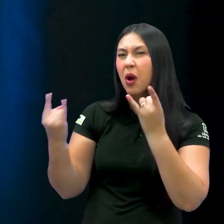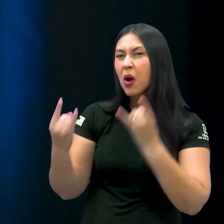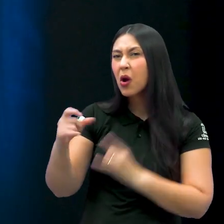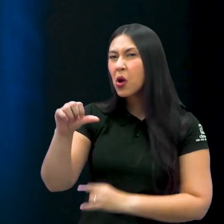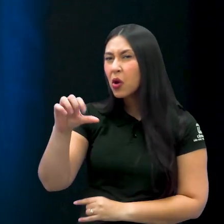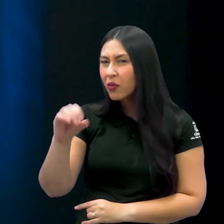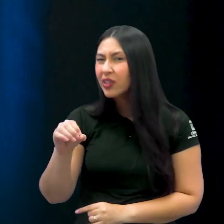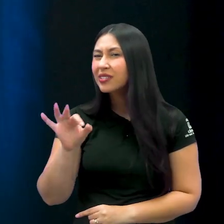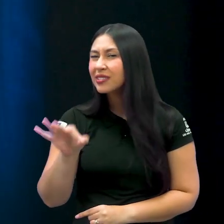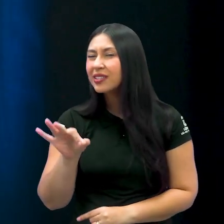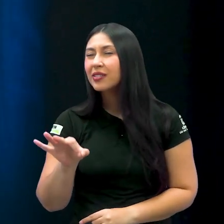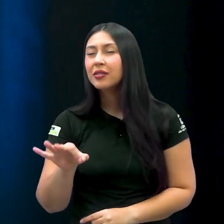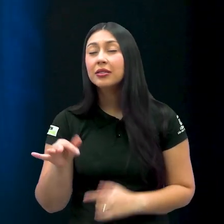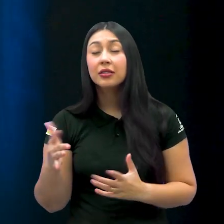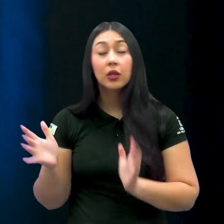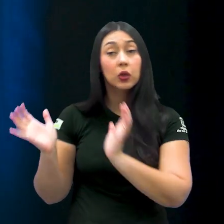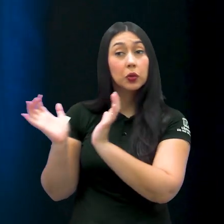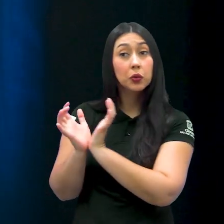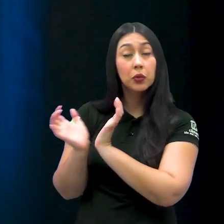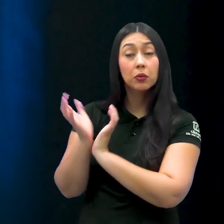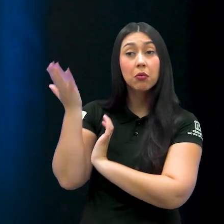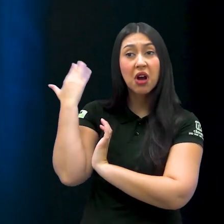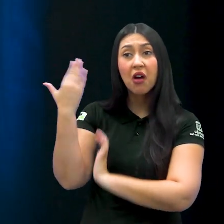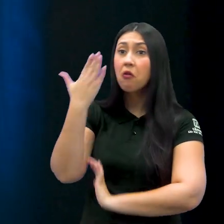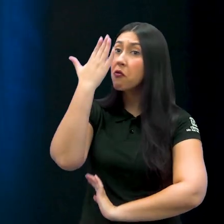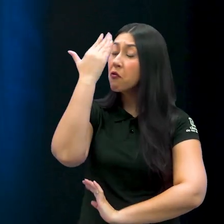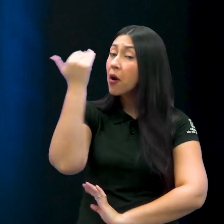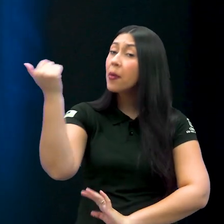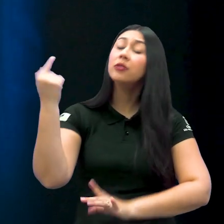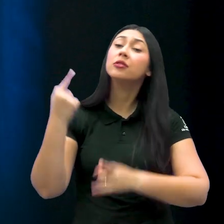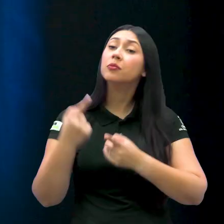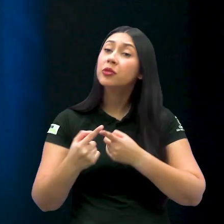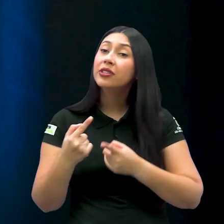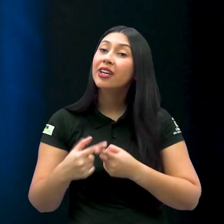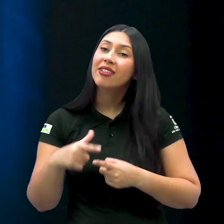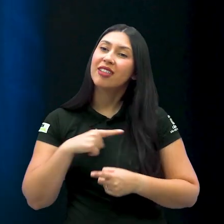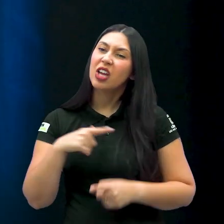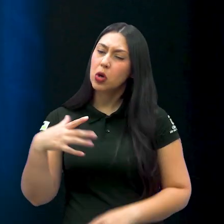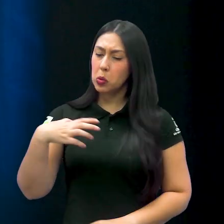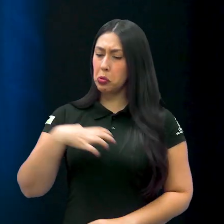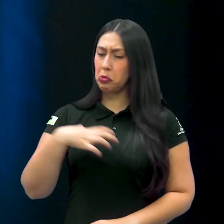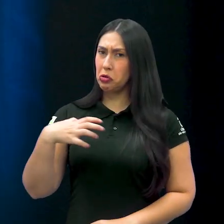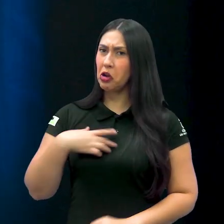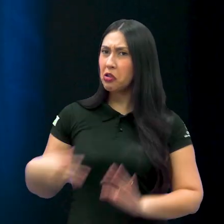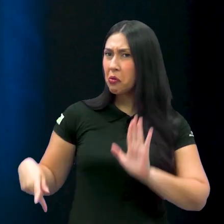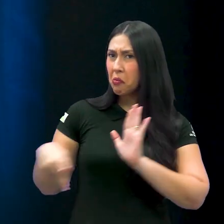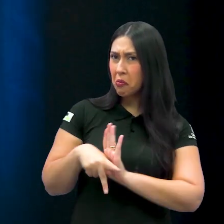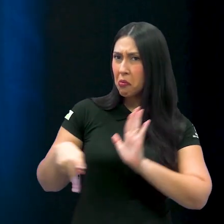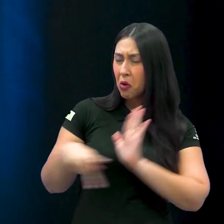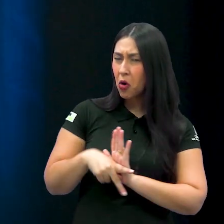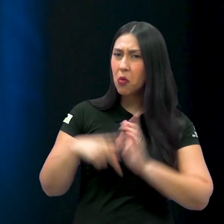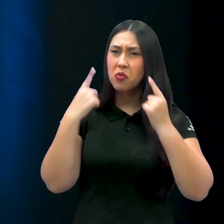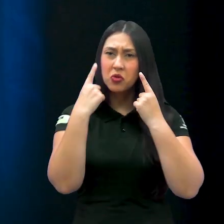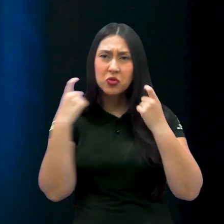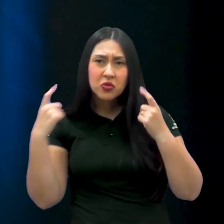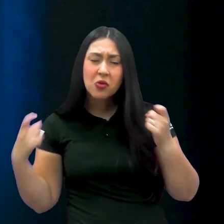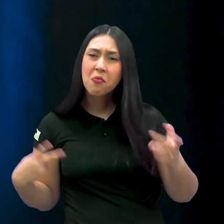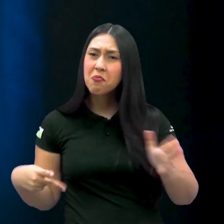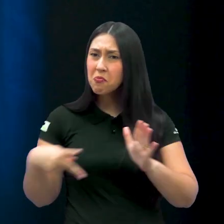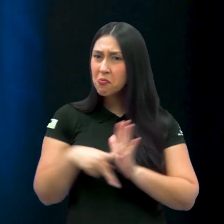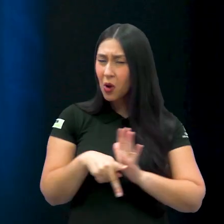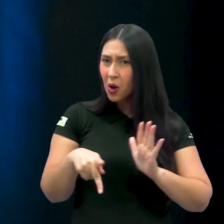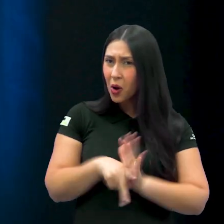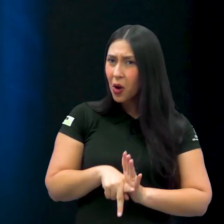anos 90, né? Essa é a proposta. E essas bandas são muito conhecidas pela estética, né? Que elas têm, pela